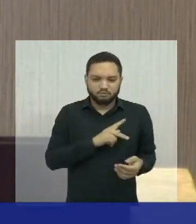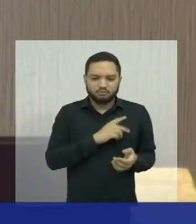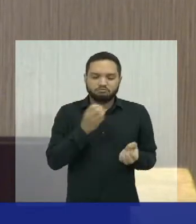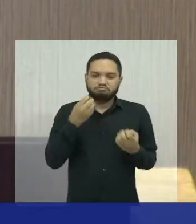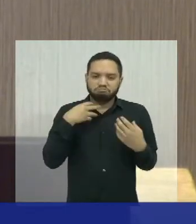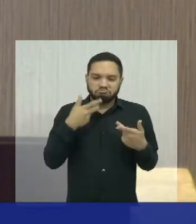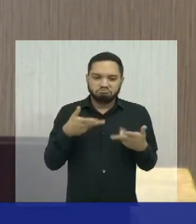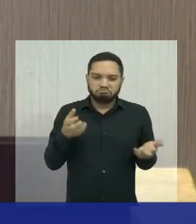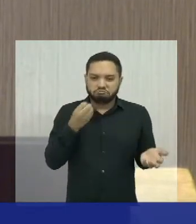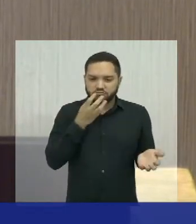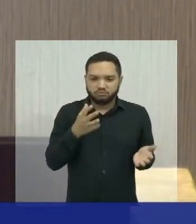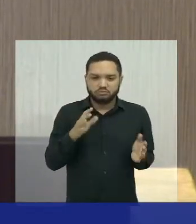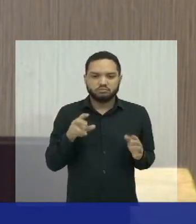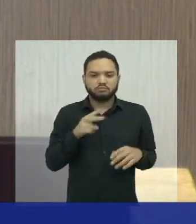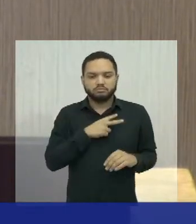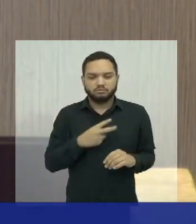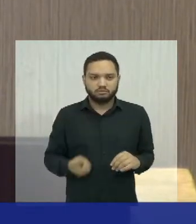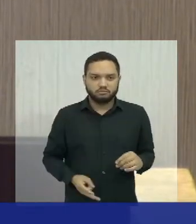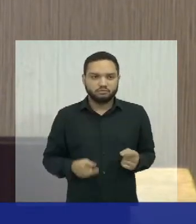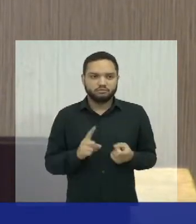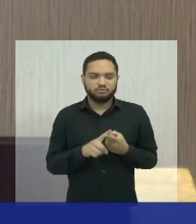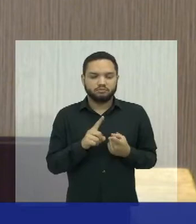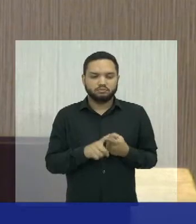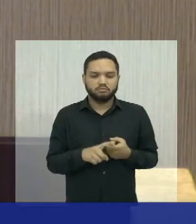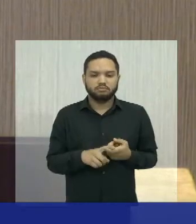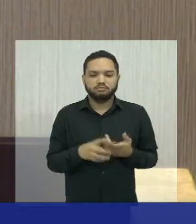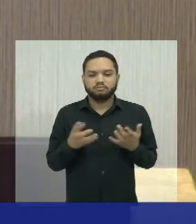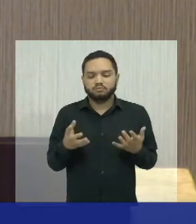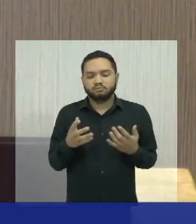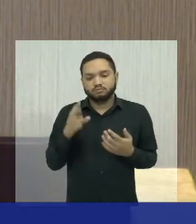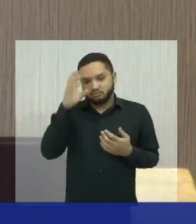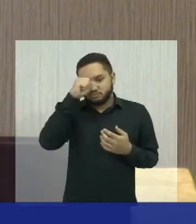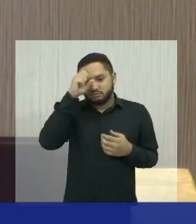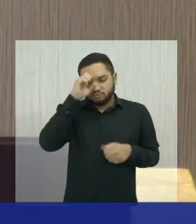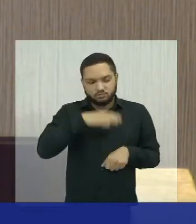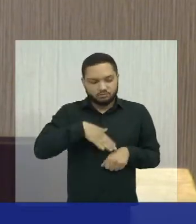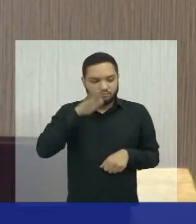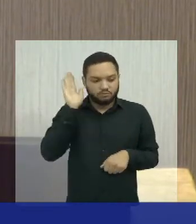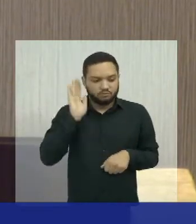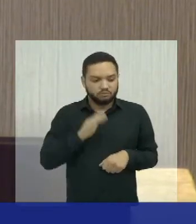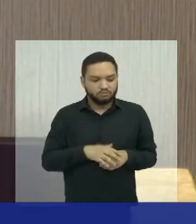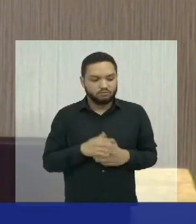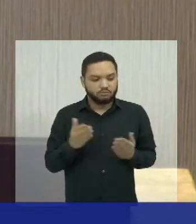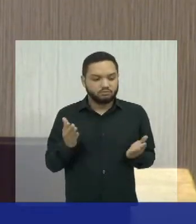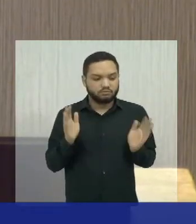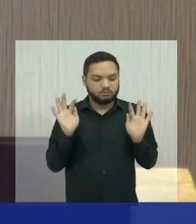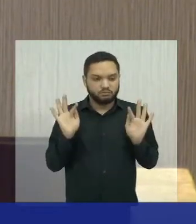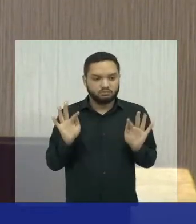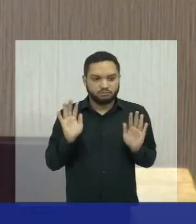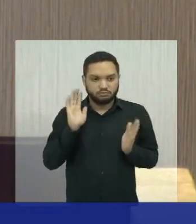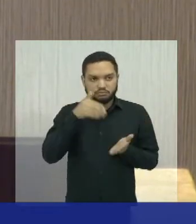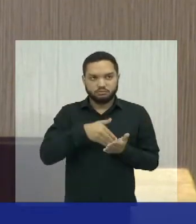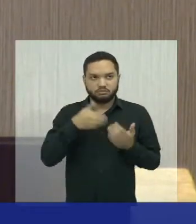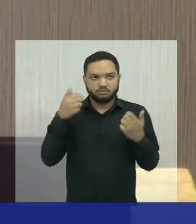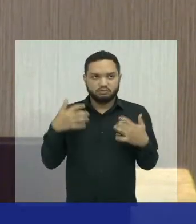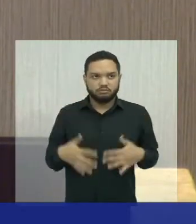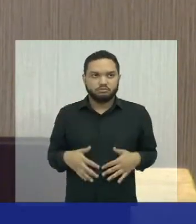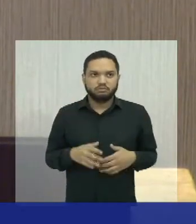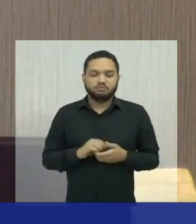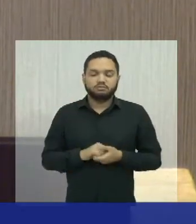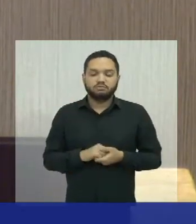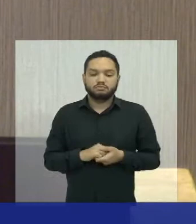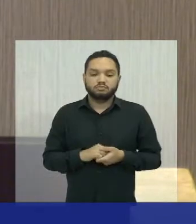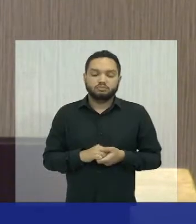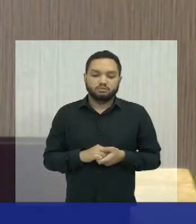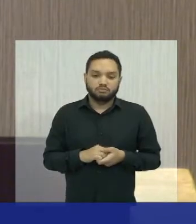Público, com os nobres vereadores, e eu gostaria de aprender mais. Eu vou encerrar, mas eu gostaria de fazer